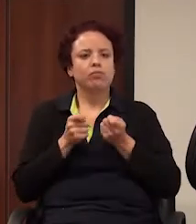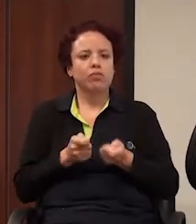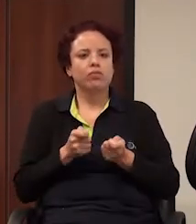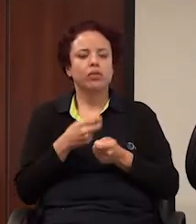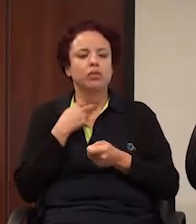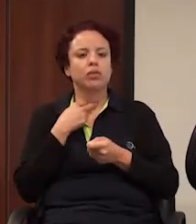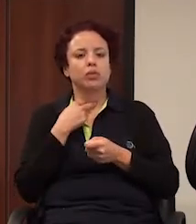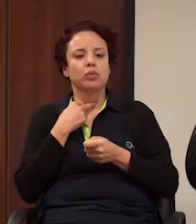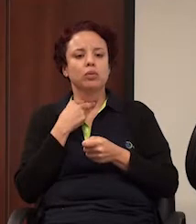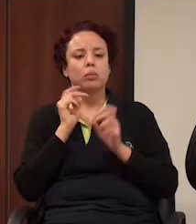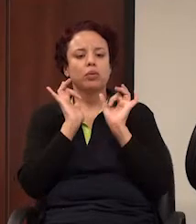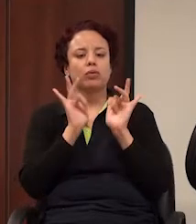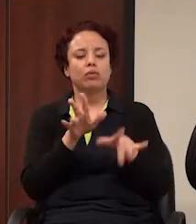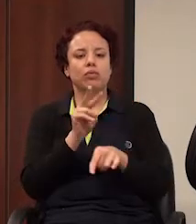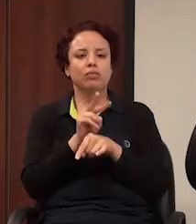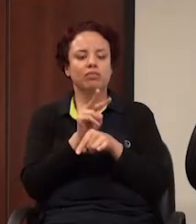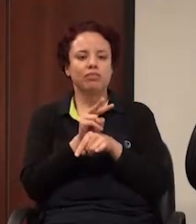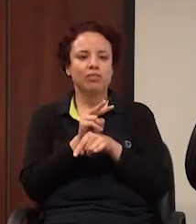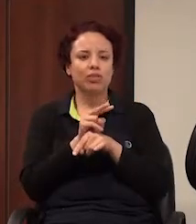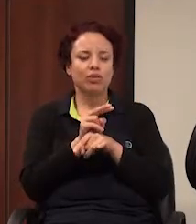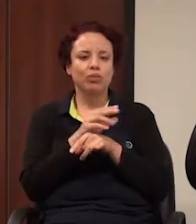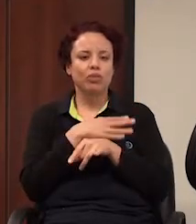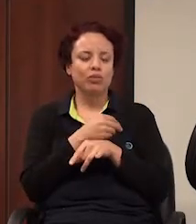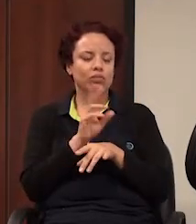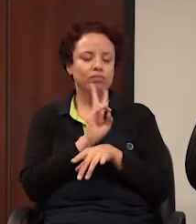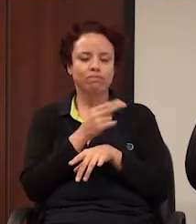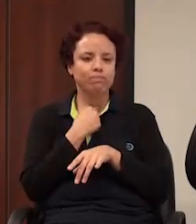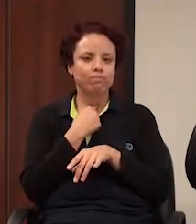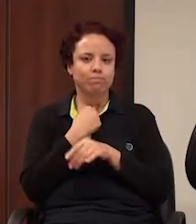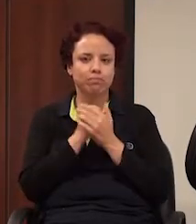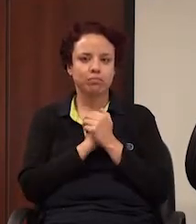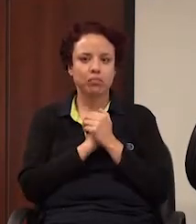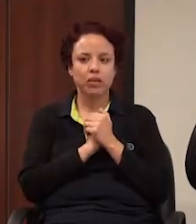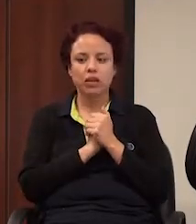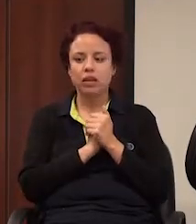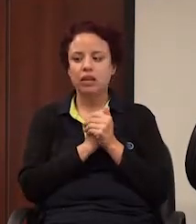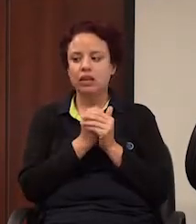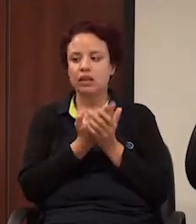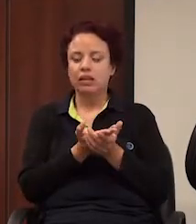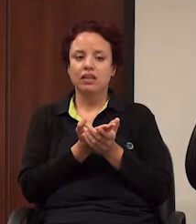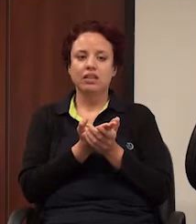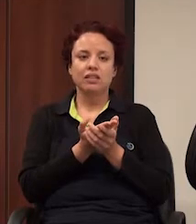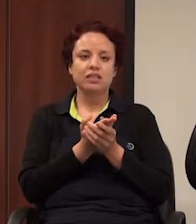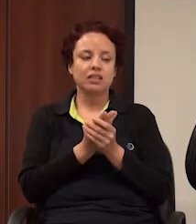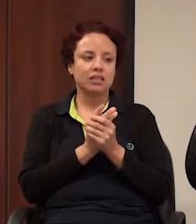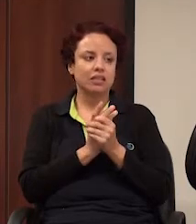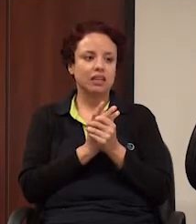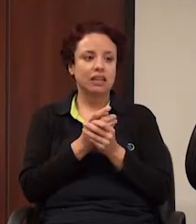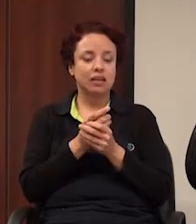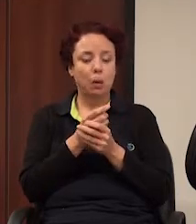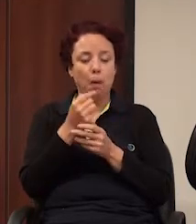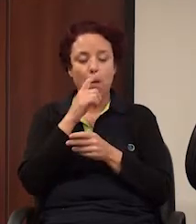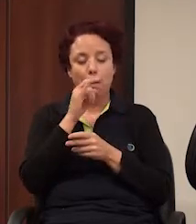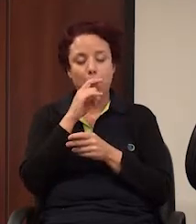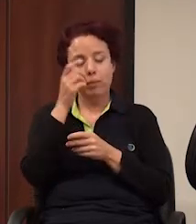posso deixar meu filho desamparado de maneira alguma, né? E esse desamparo, né, na cabeça